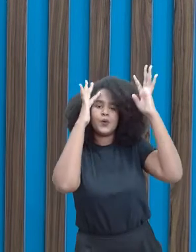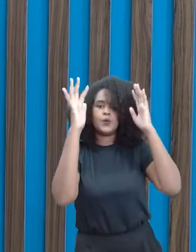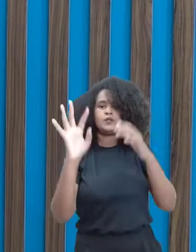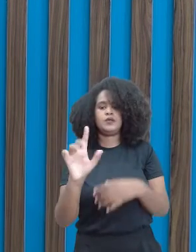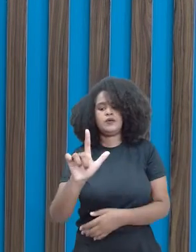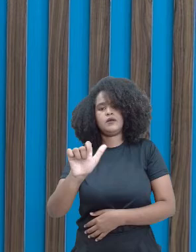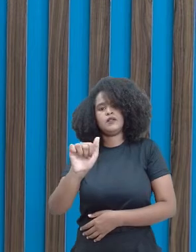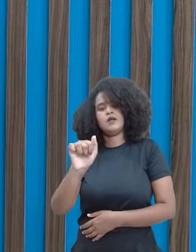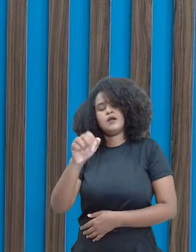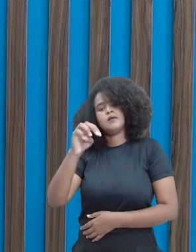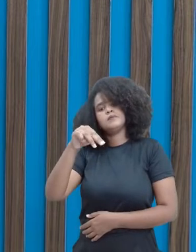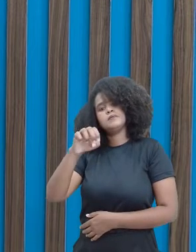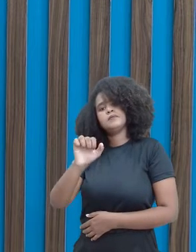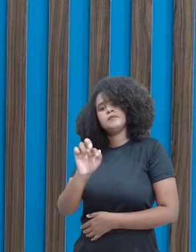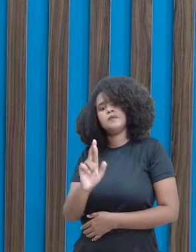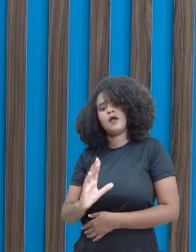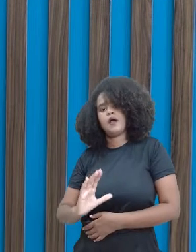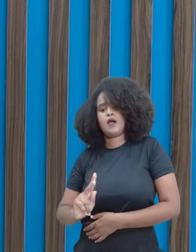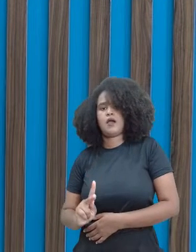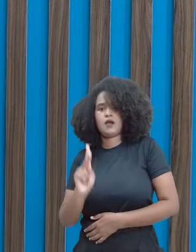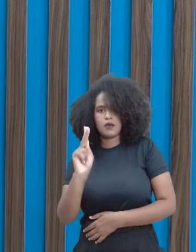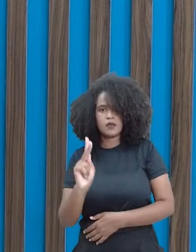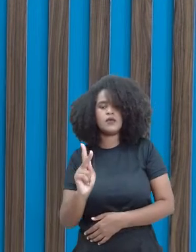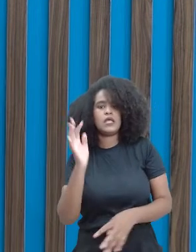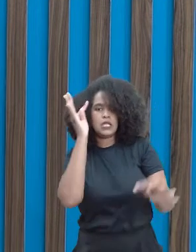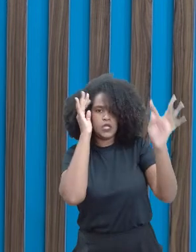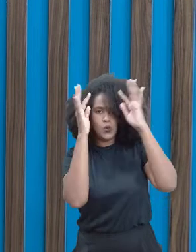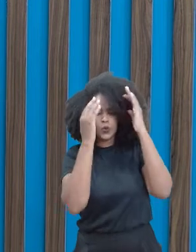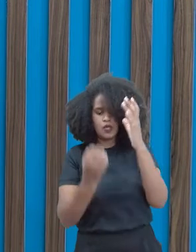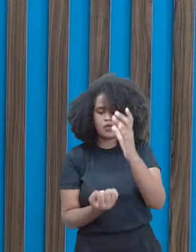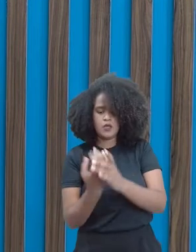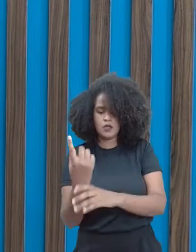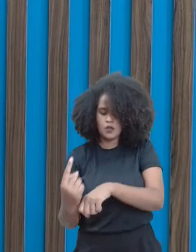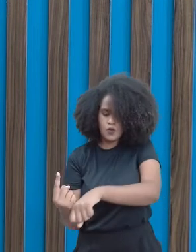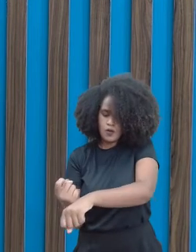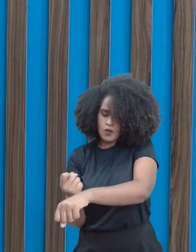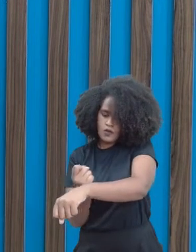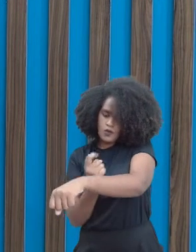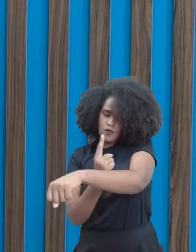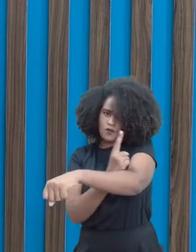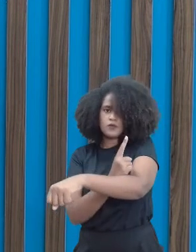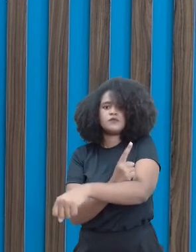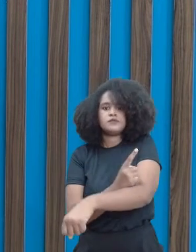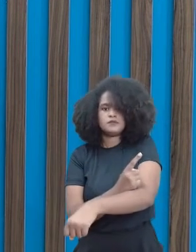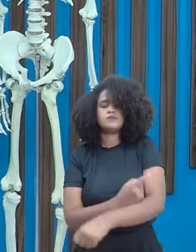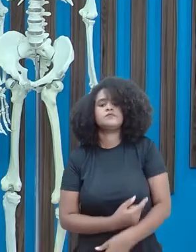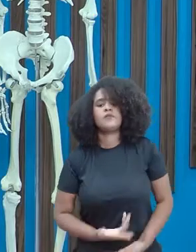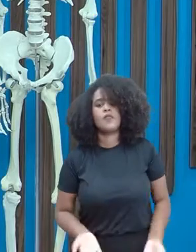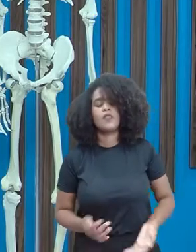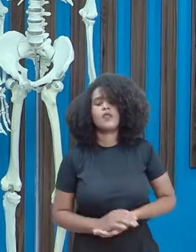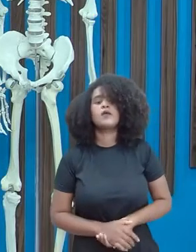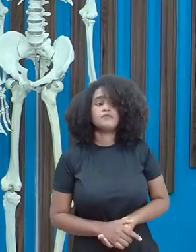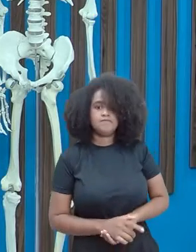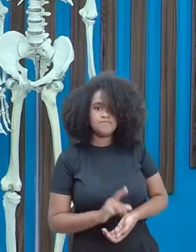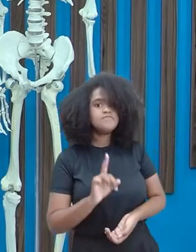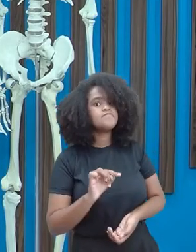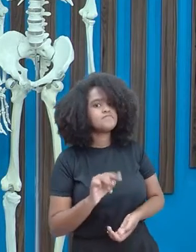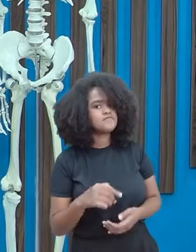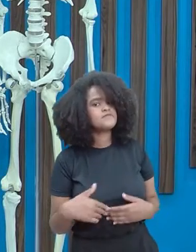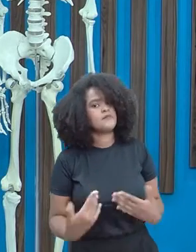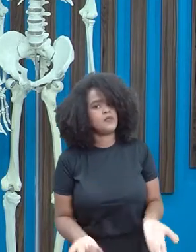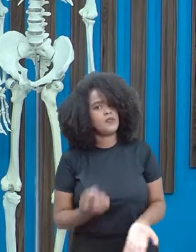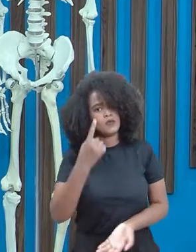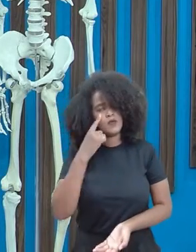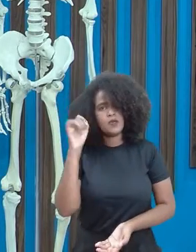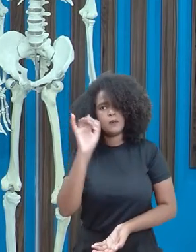de Lamarck na época que ele estava já com essa teoria da evolução, não é, professora? Isso, gente. Na imagem também